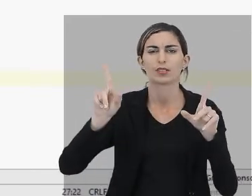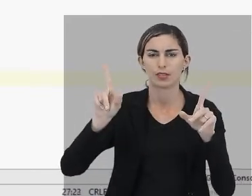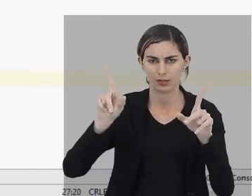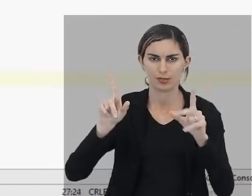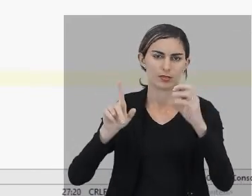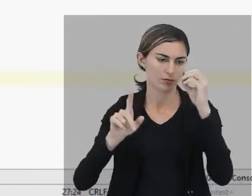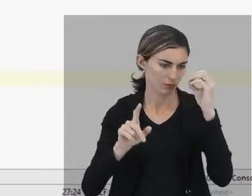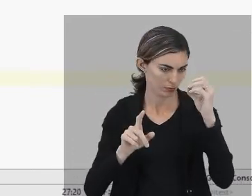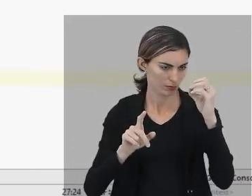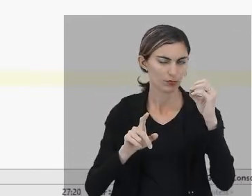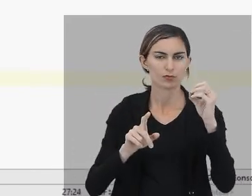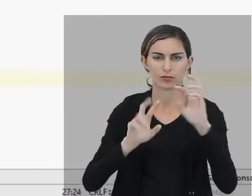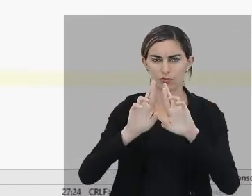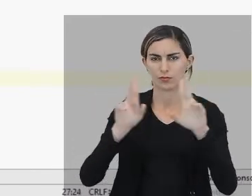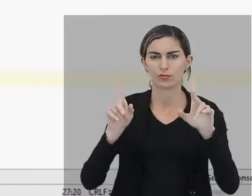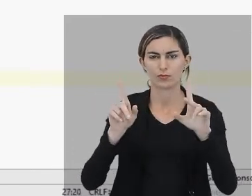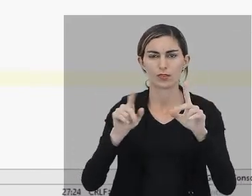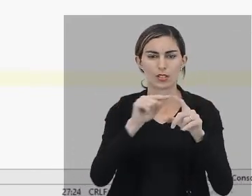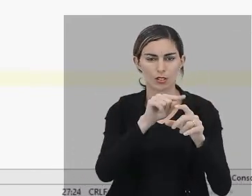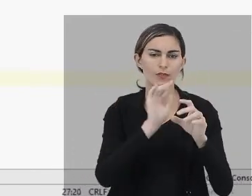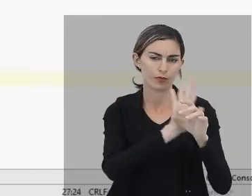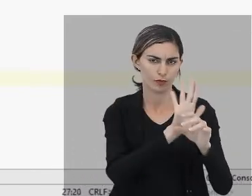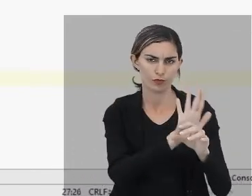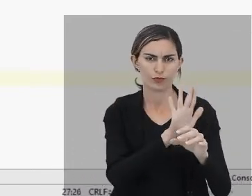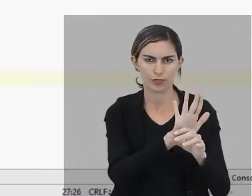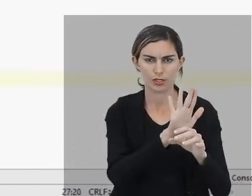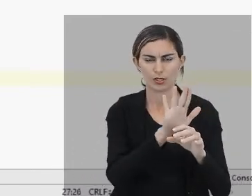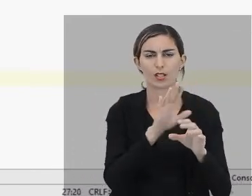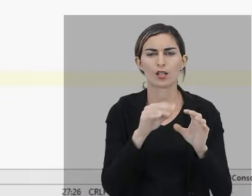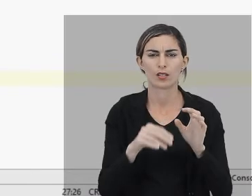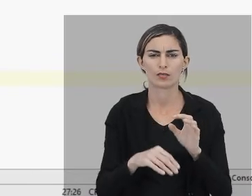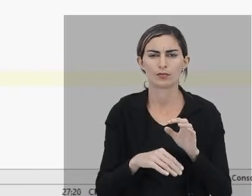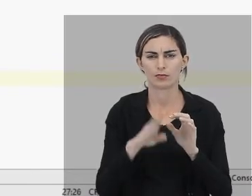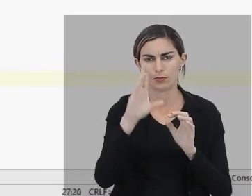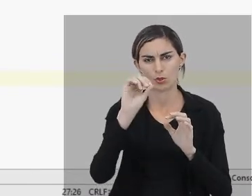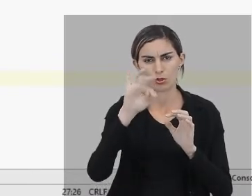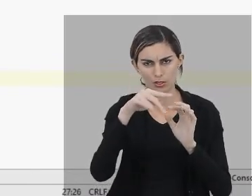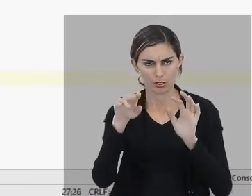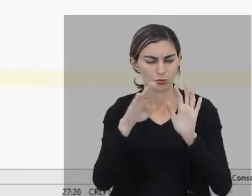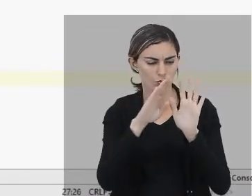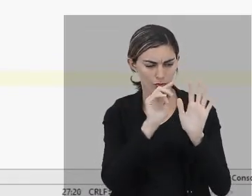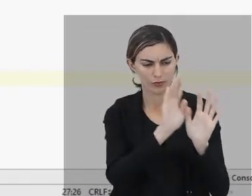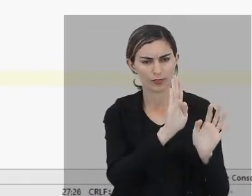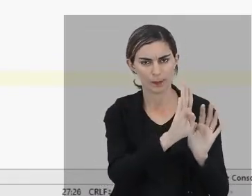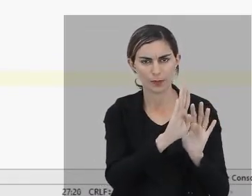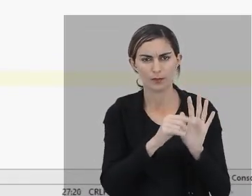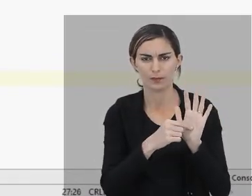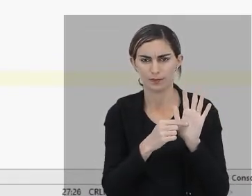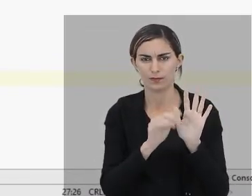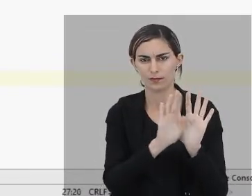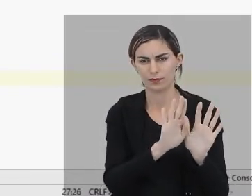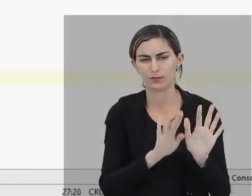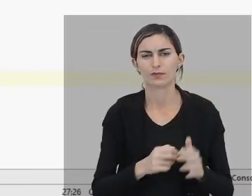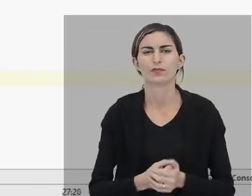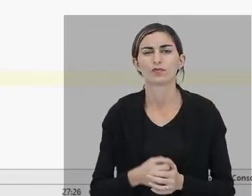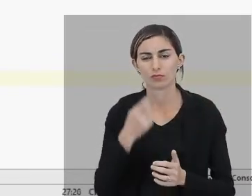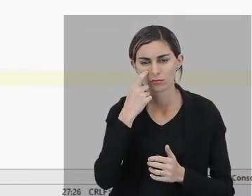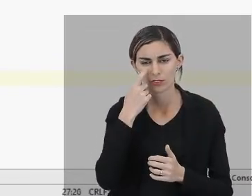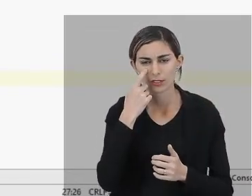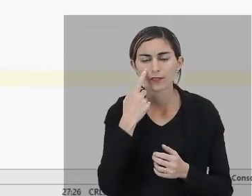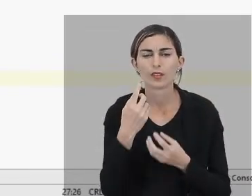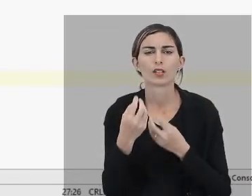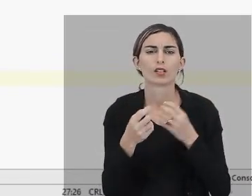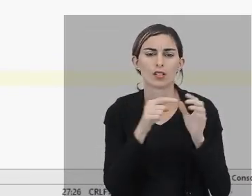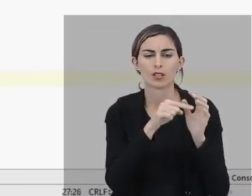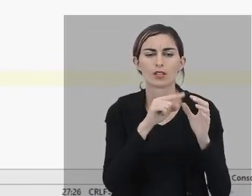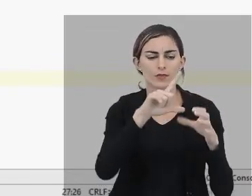diferente de 0, ele vai ficar sorteando botões e mais botões, certo? Então, vamos ver em